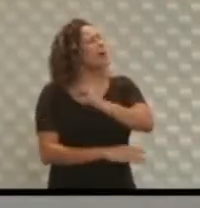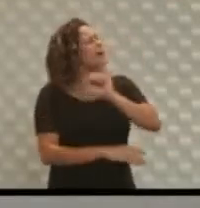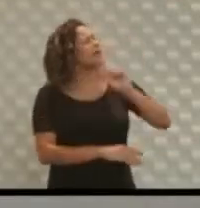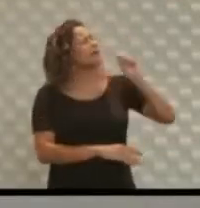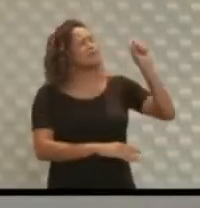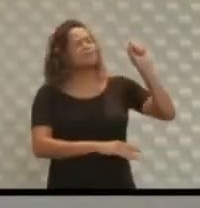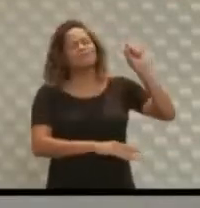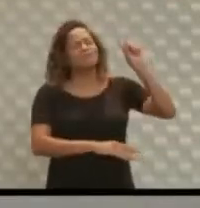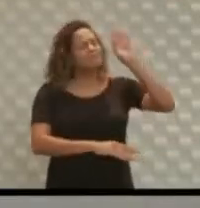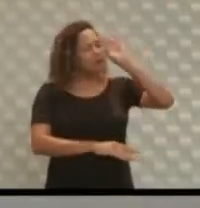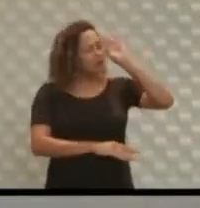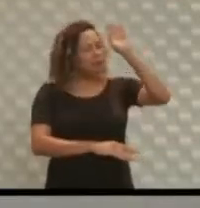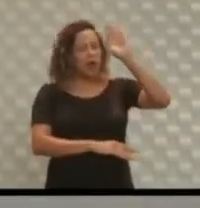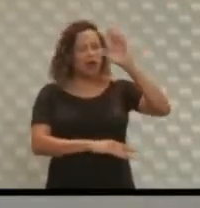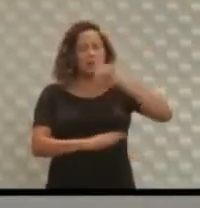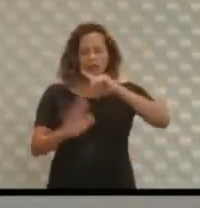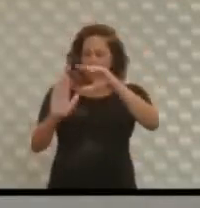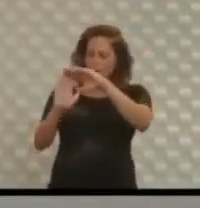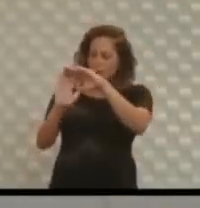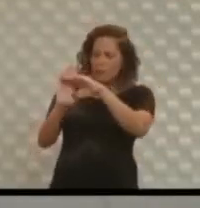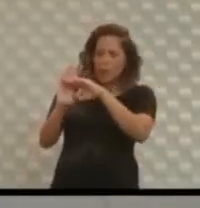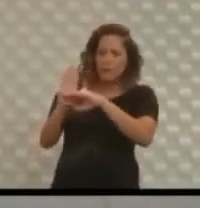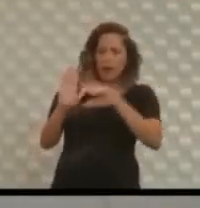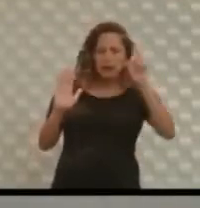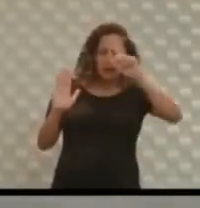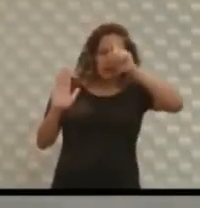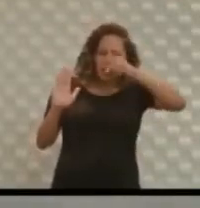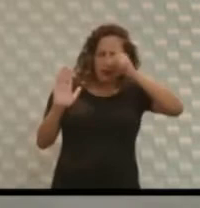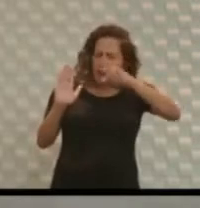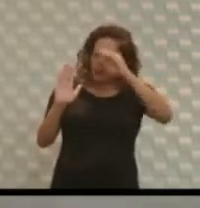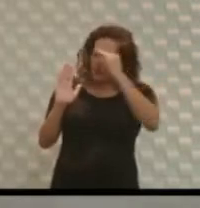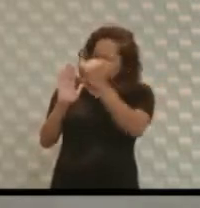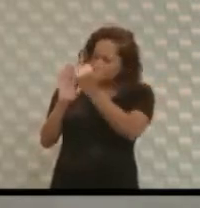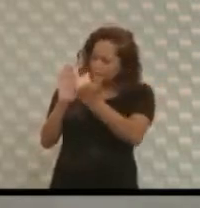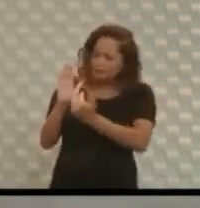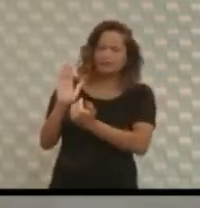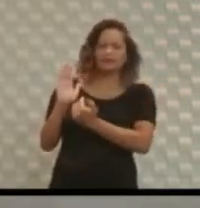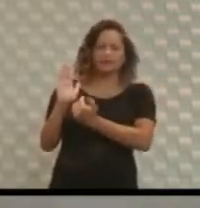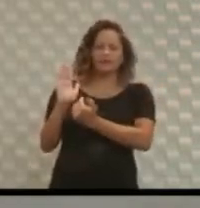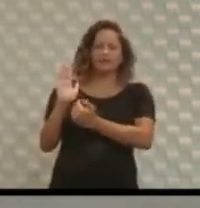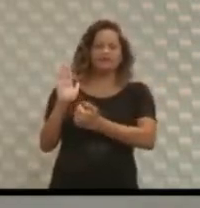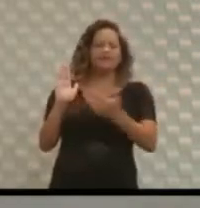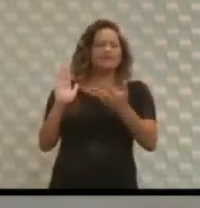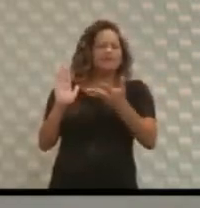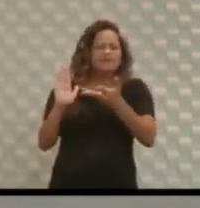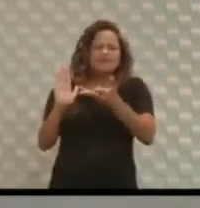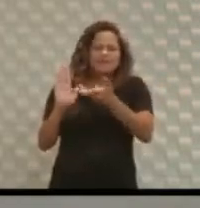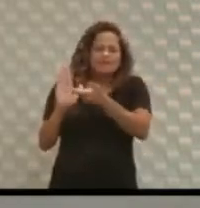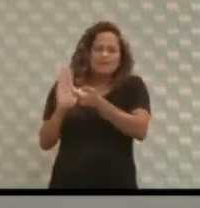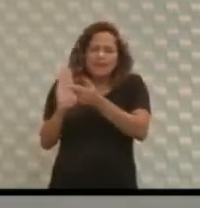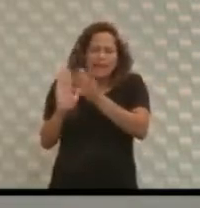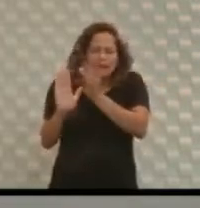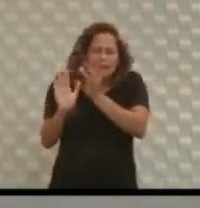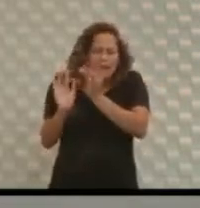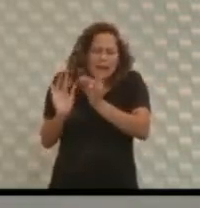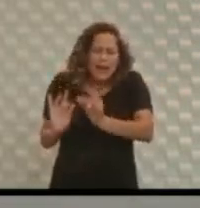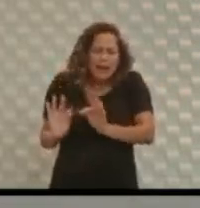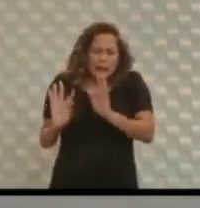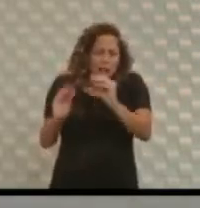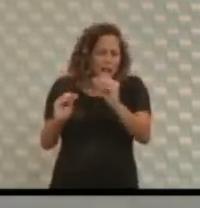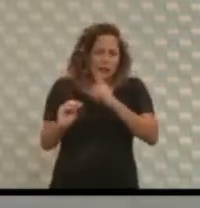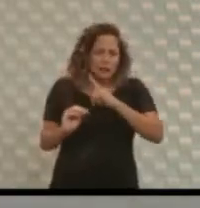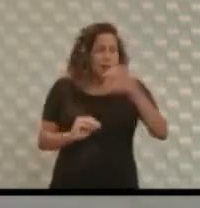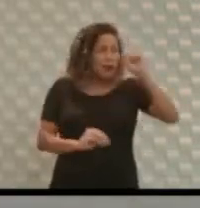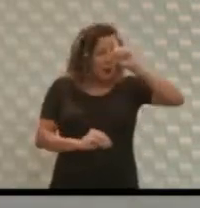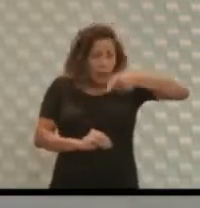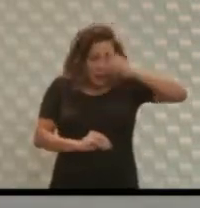mandamentos, porque os mandamentos de Deus, eles são muito ricos em detalhes. Sabe, gente, às vezes